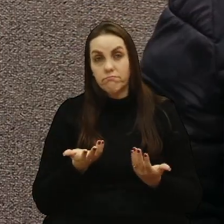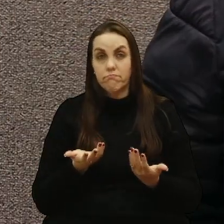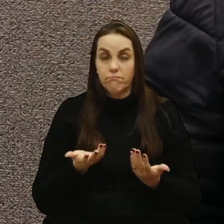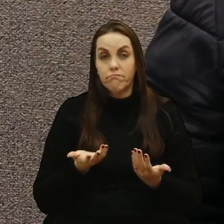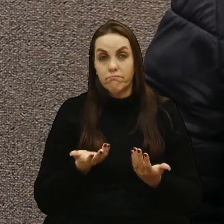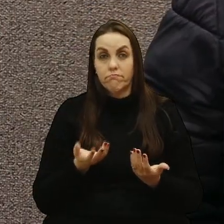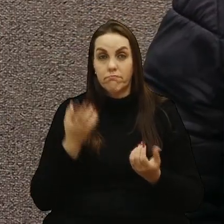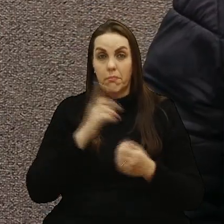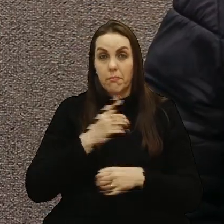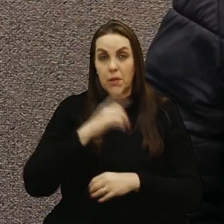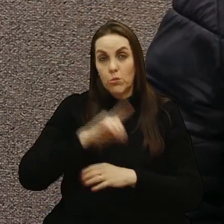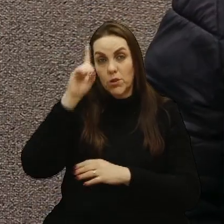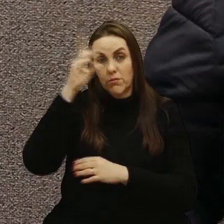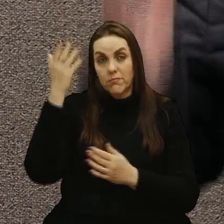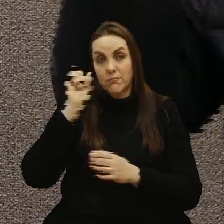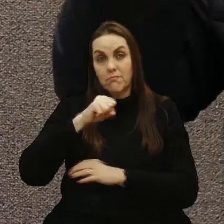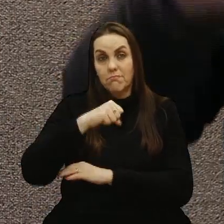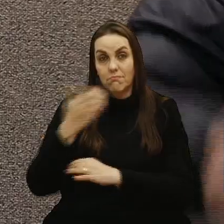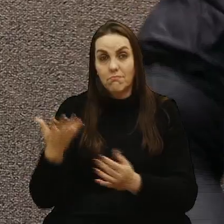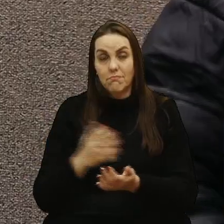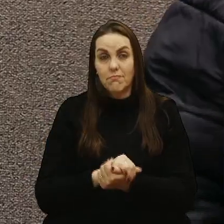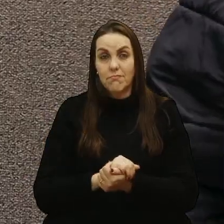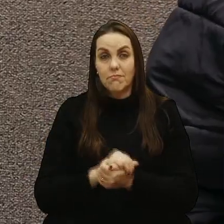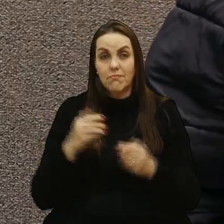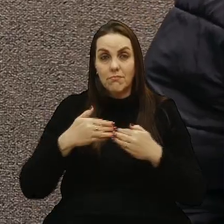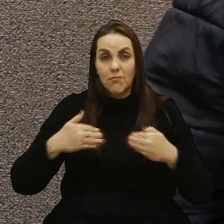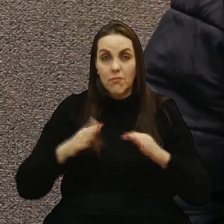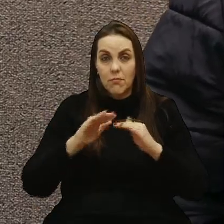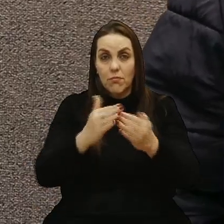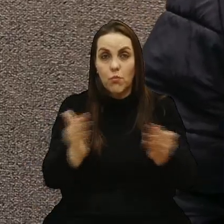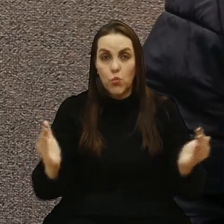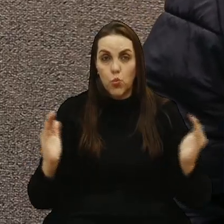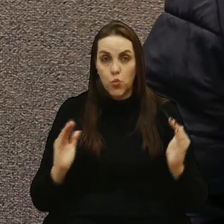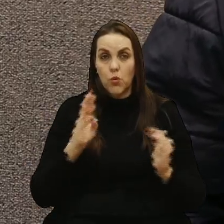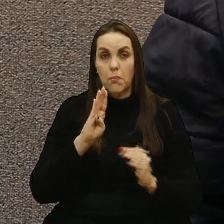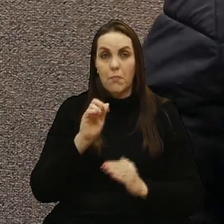Deus! A barragem?